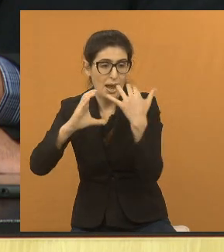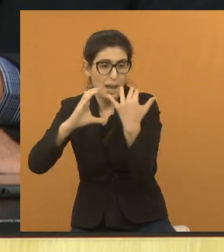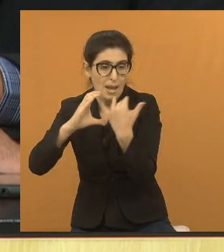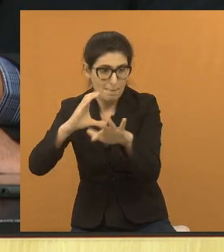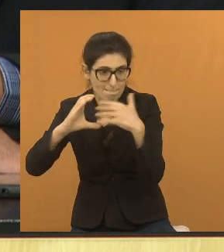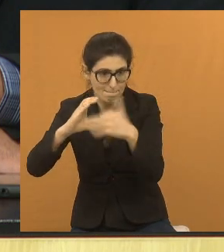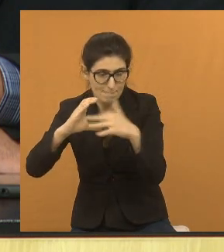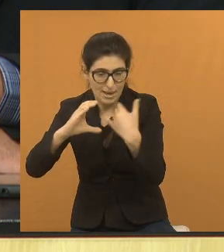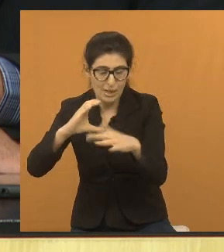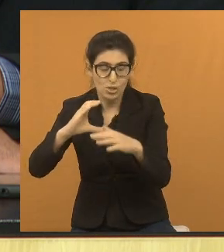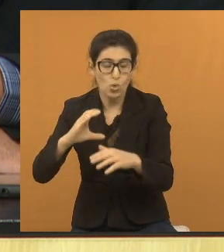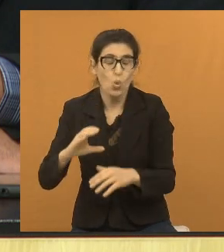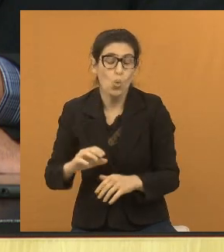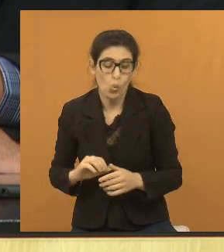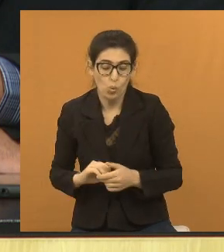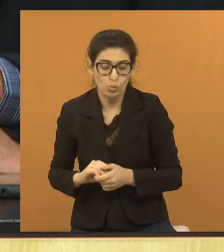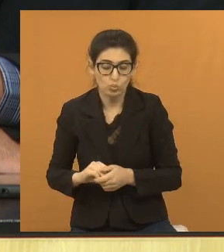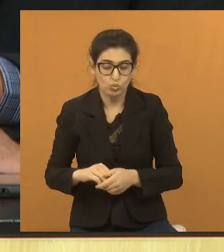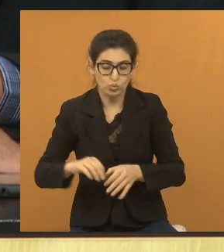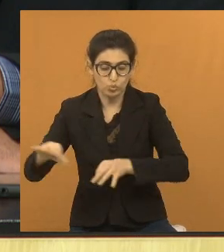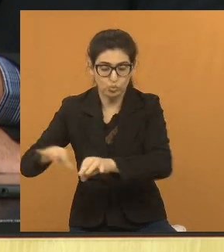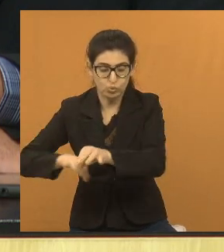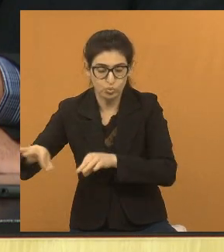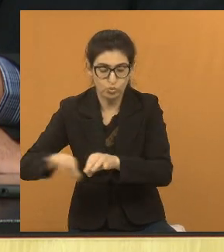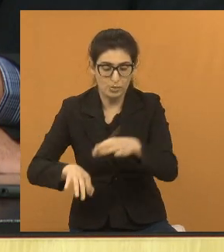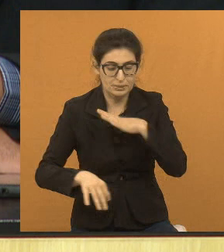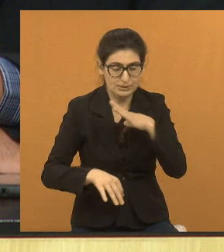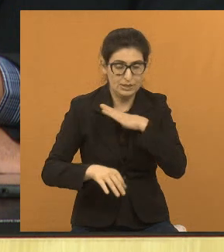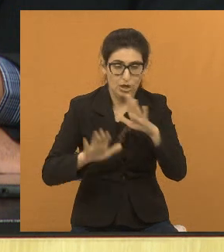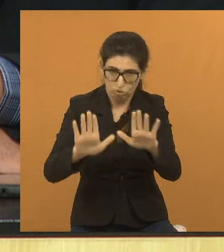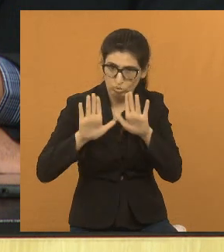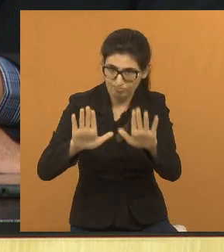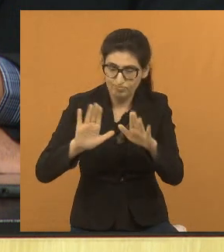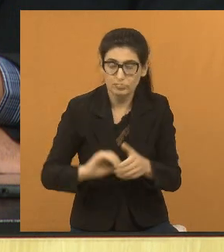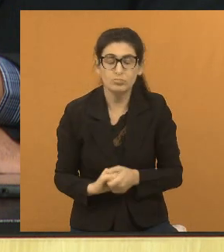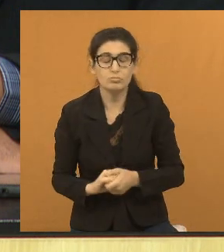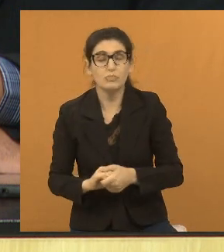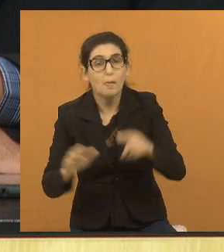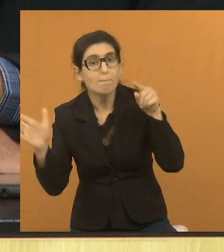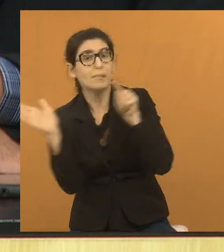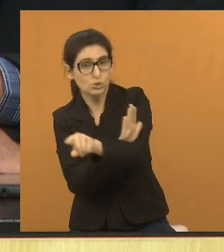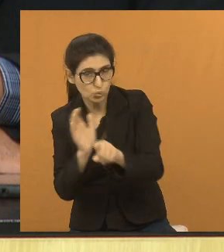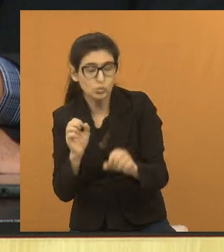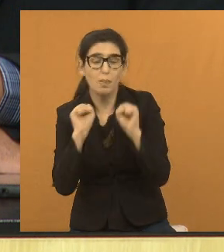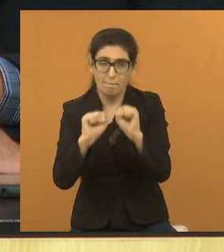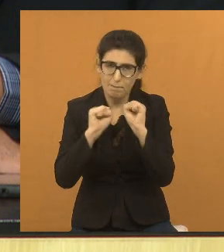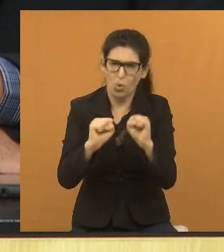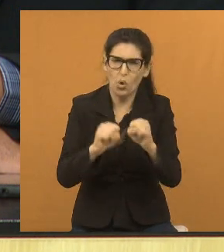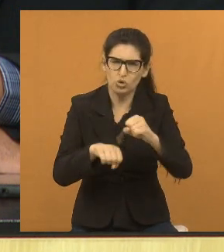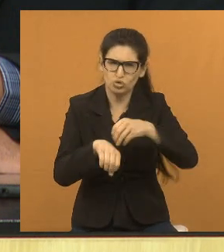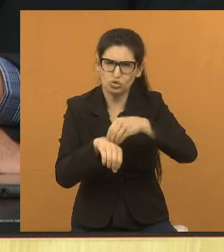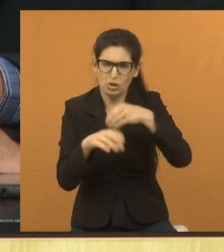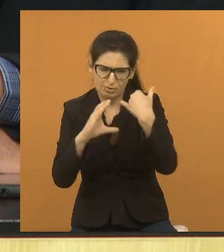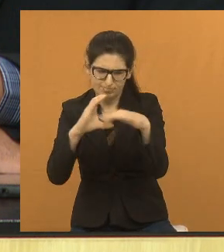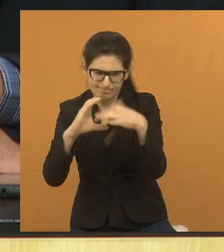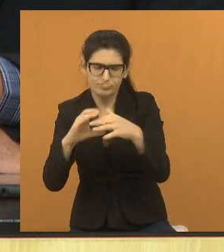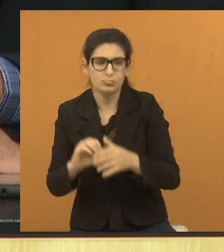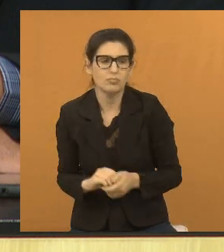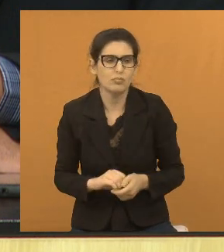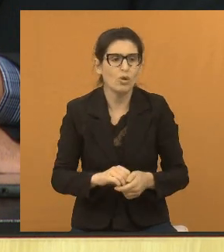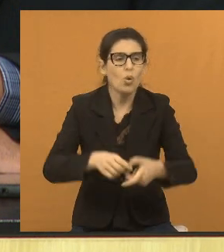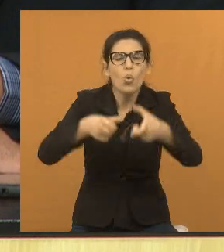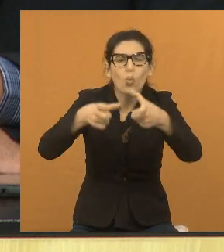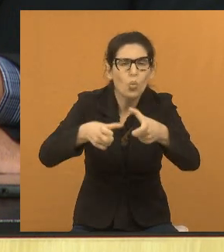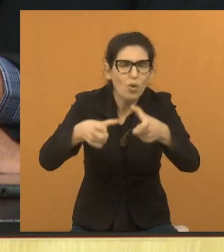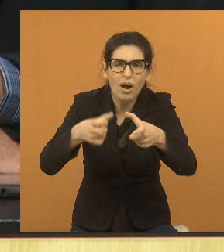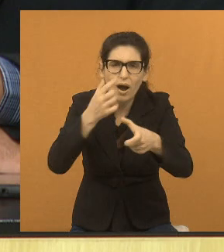@jacareí.gov.br, pode fazer questionamentos, sugestões de, por exemplo, que essa área não seja comercial ou que não